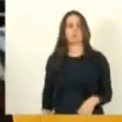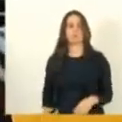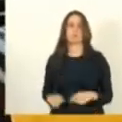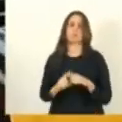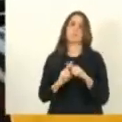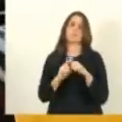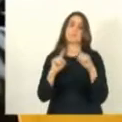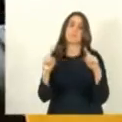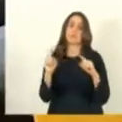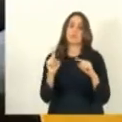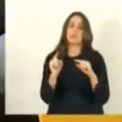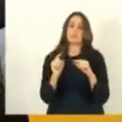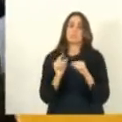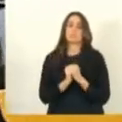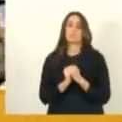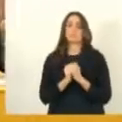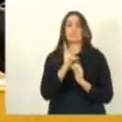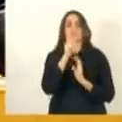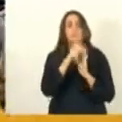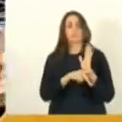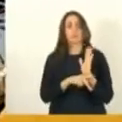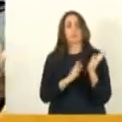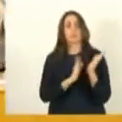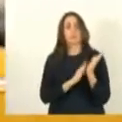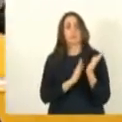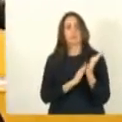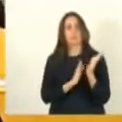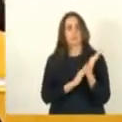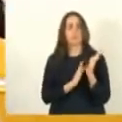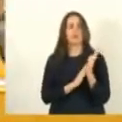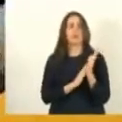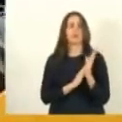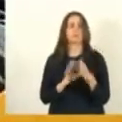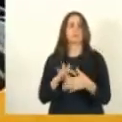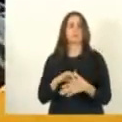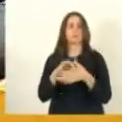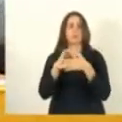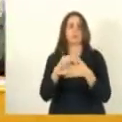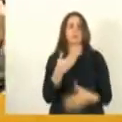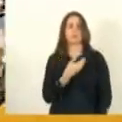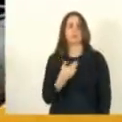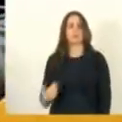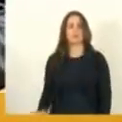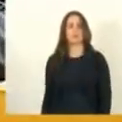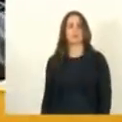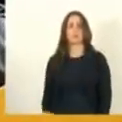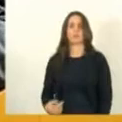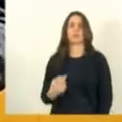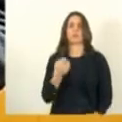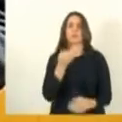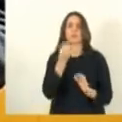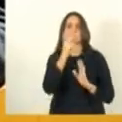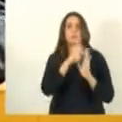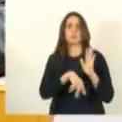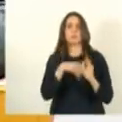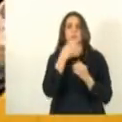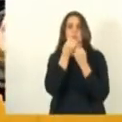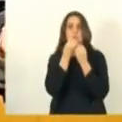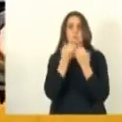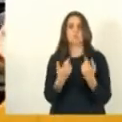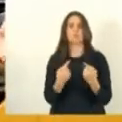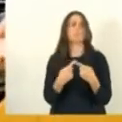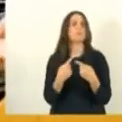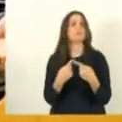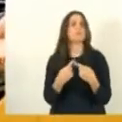acontece o seguinte, o projeto foi elogiado, inclusive pelo líder do governo, o projeto é bom e tudo. Então, por que